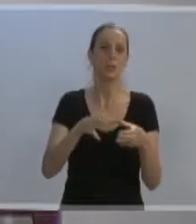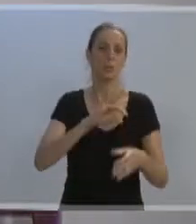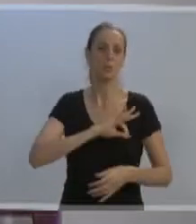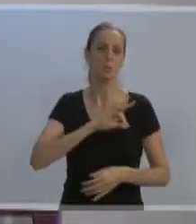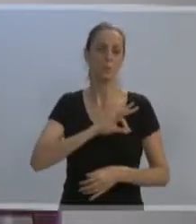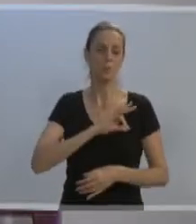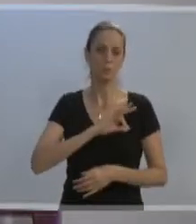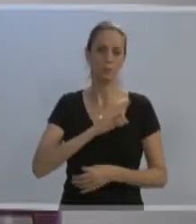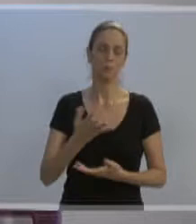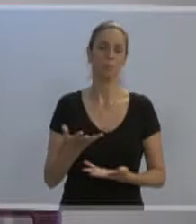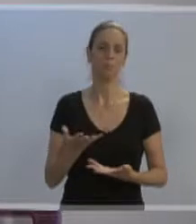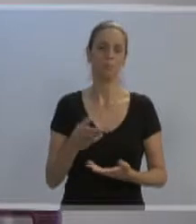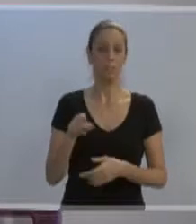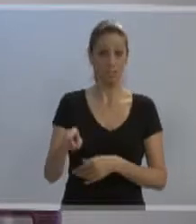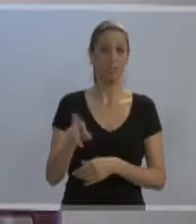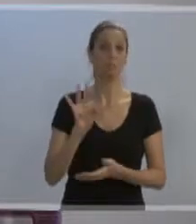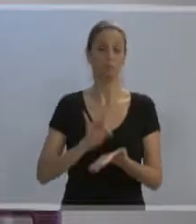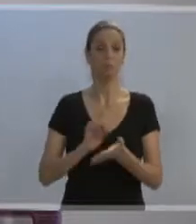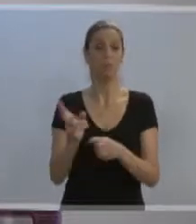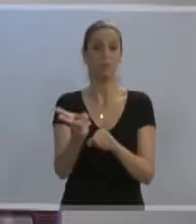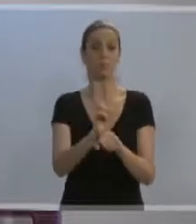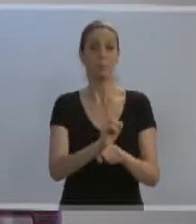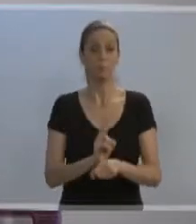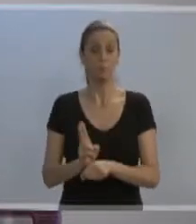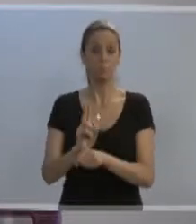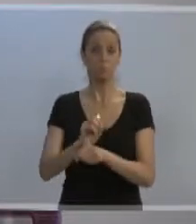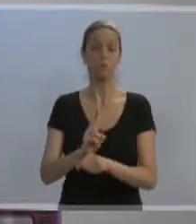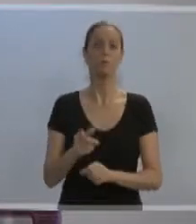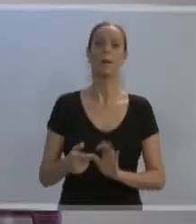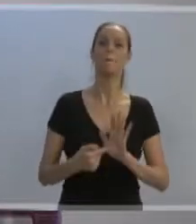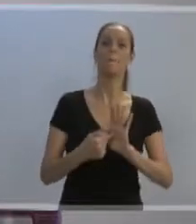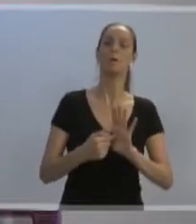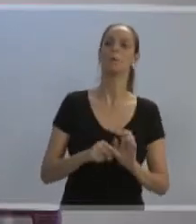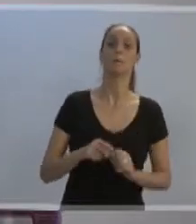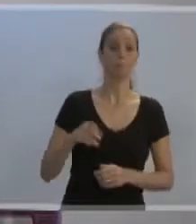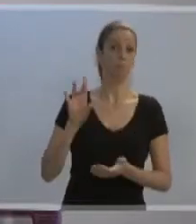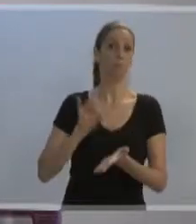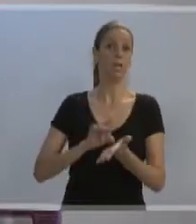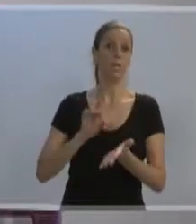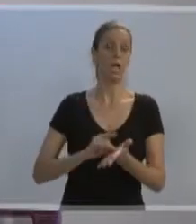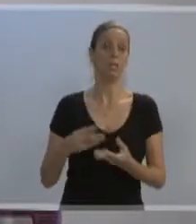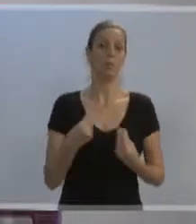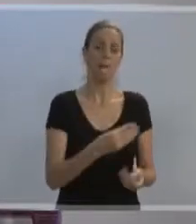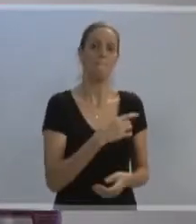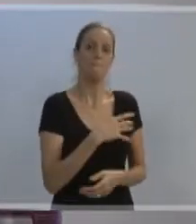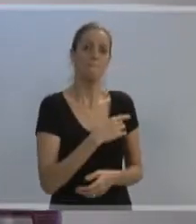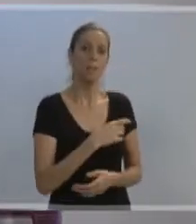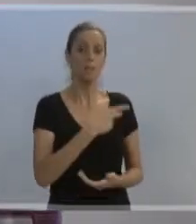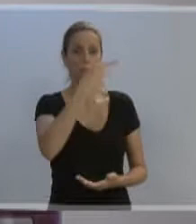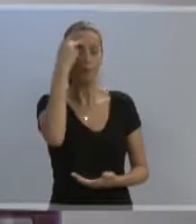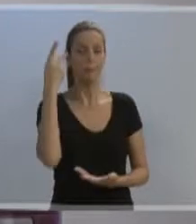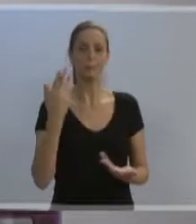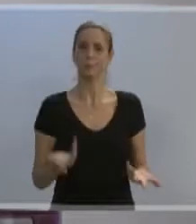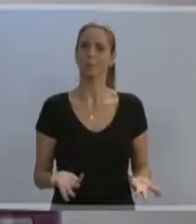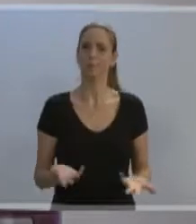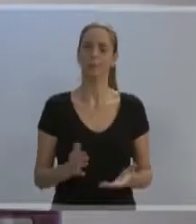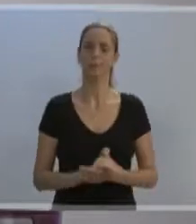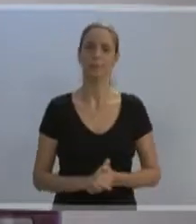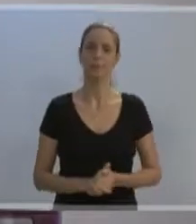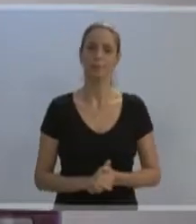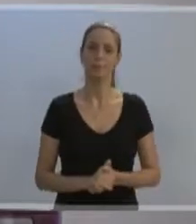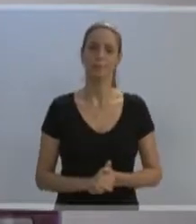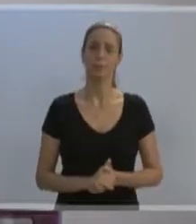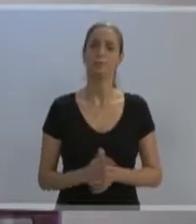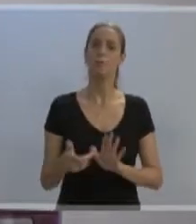lá fazendo o seu papel de fiscalização é fique apontando radar é intimidando as pessoas que estão passando no sentido de